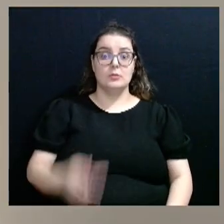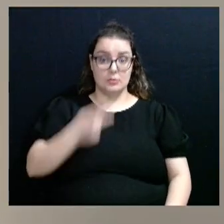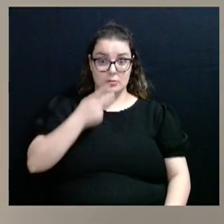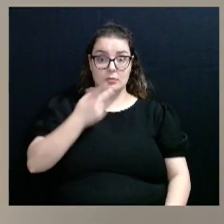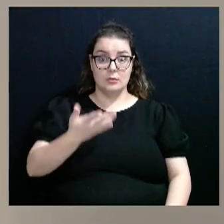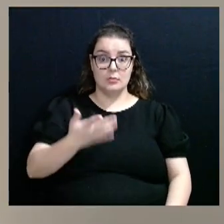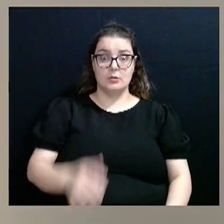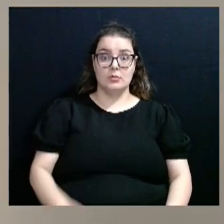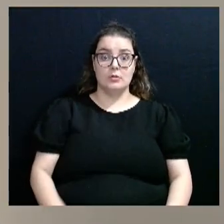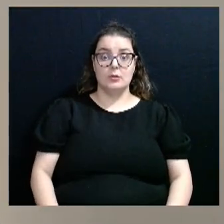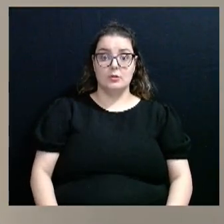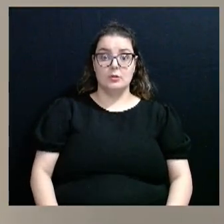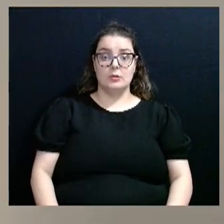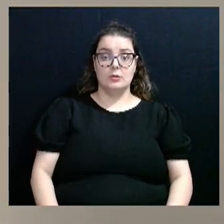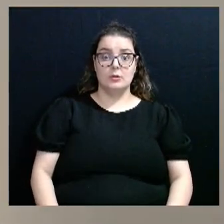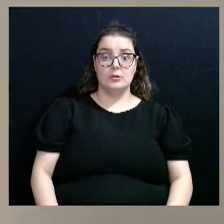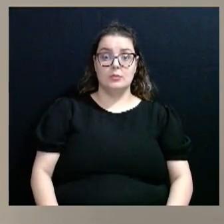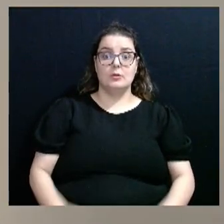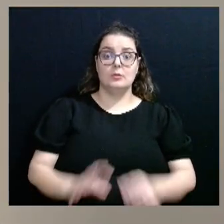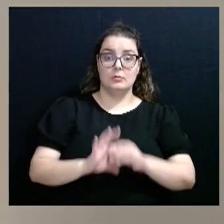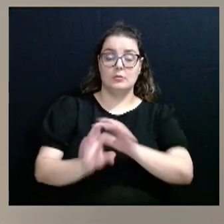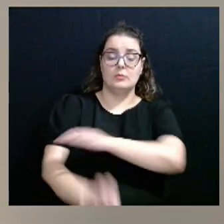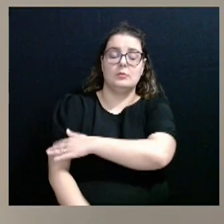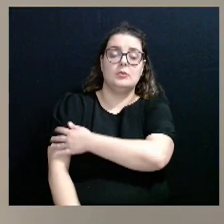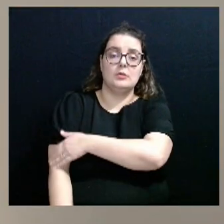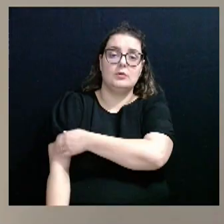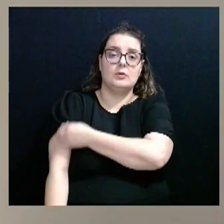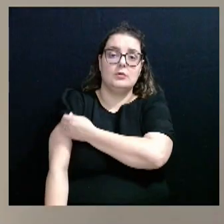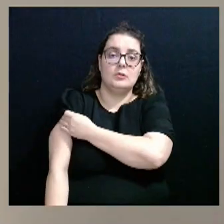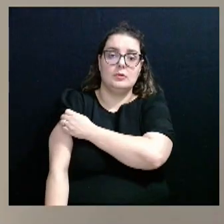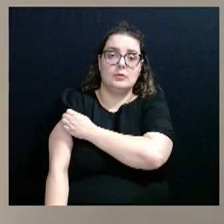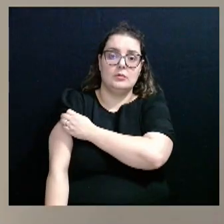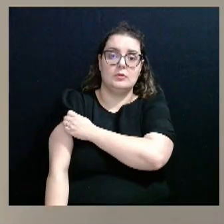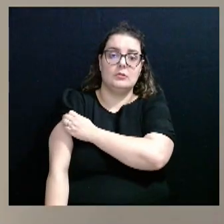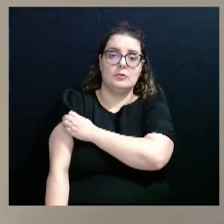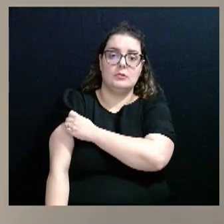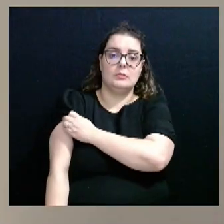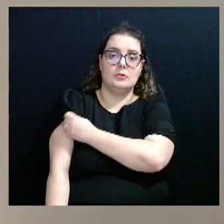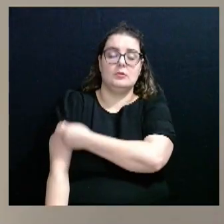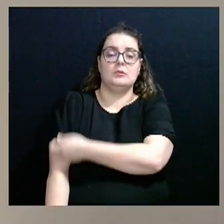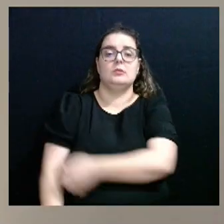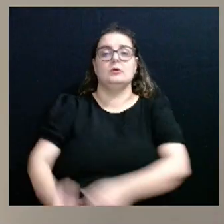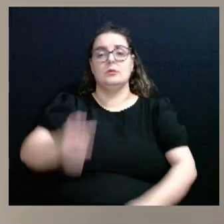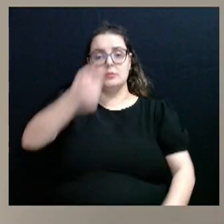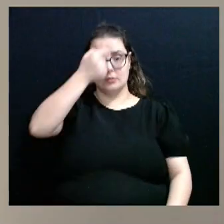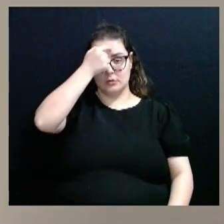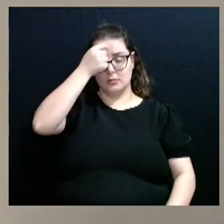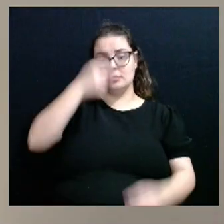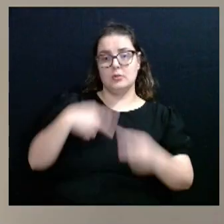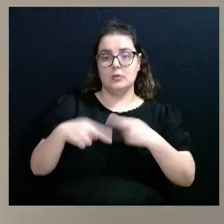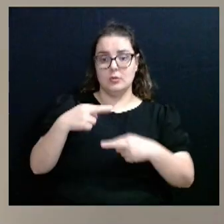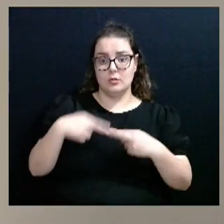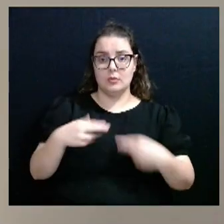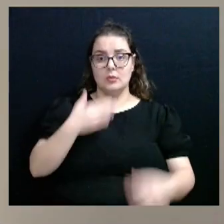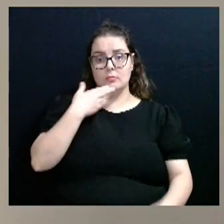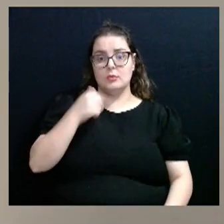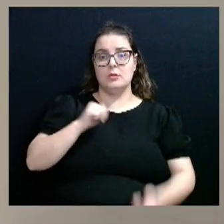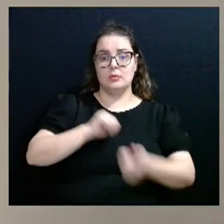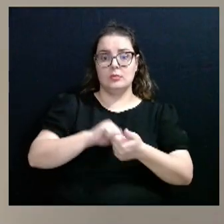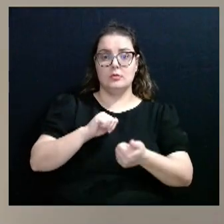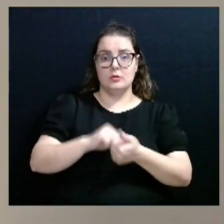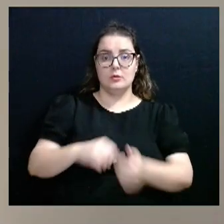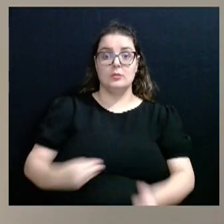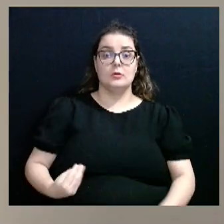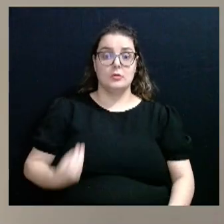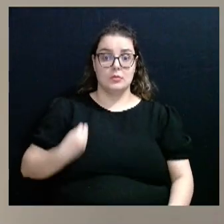de permitir que vocês se conscientizem a respeito de uma melhor qualidade de vida, a